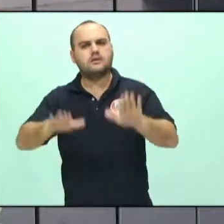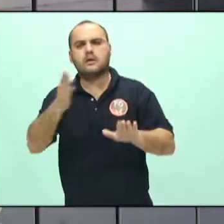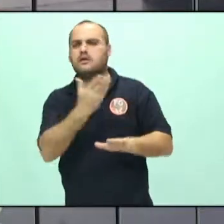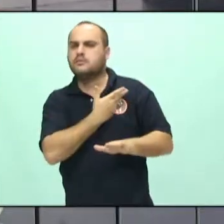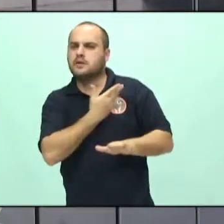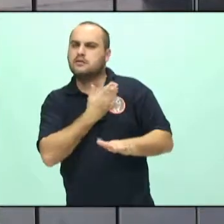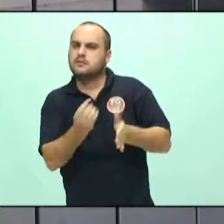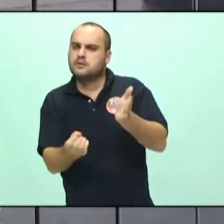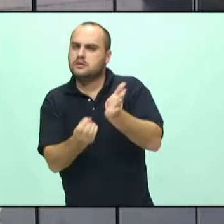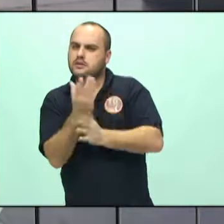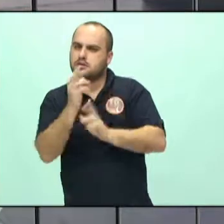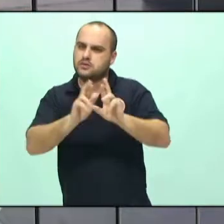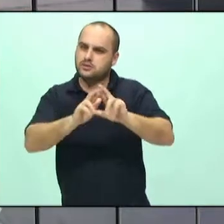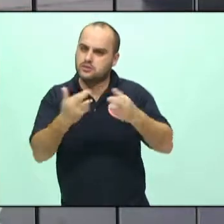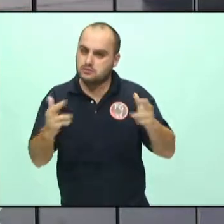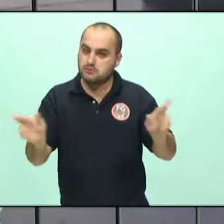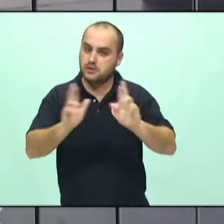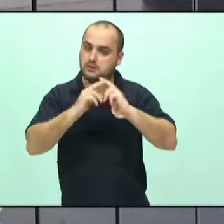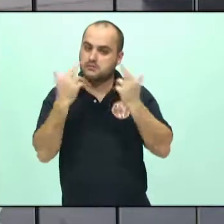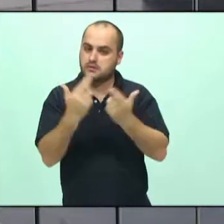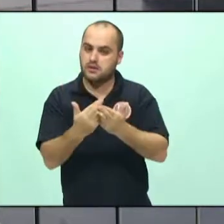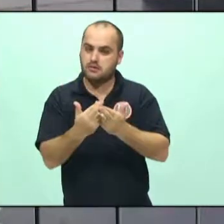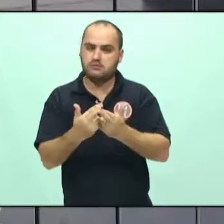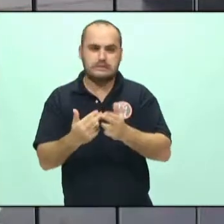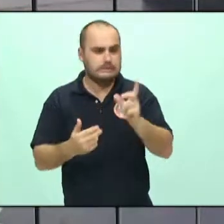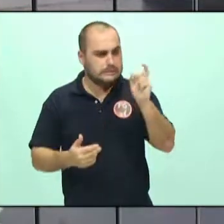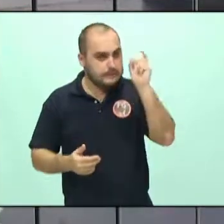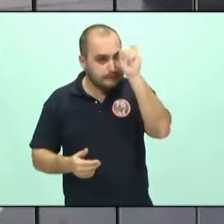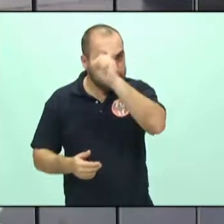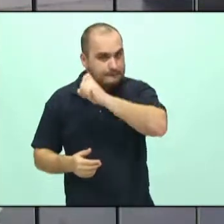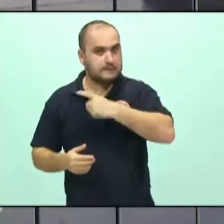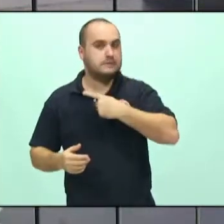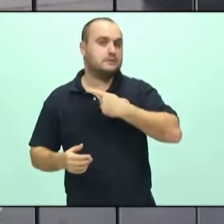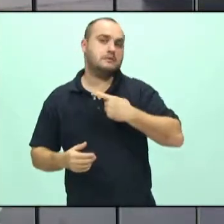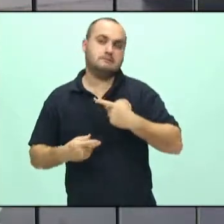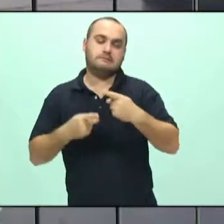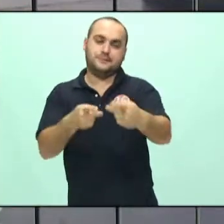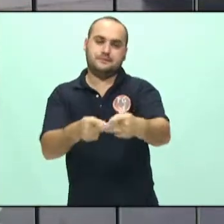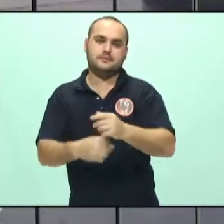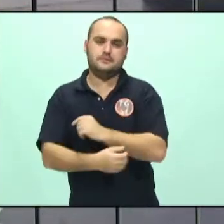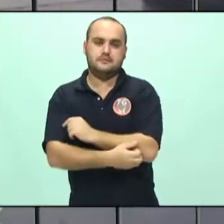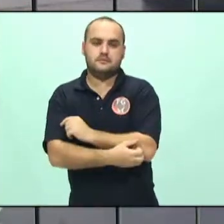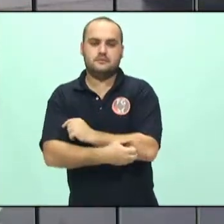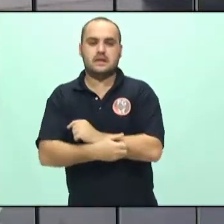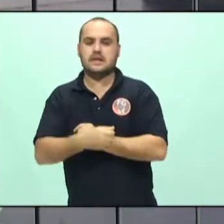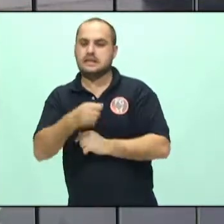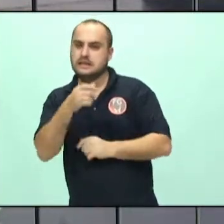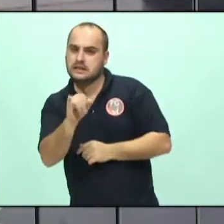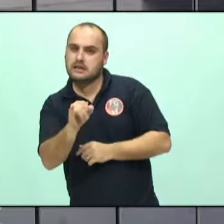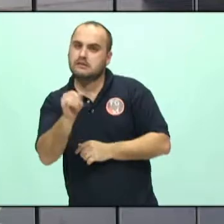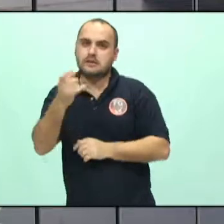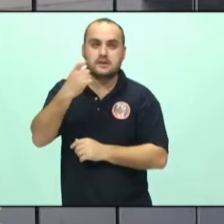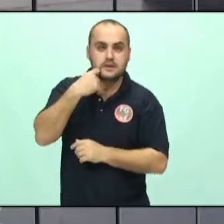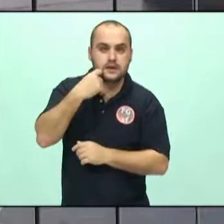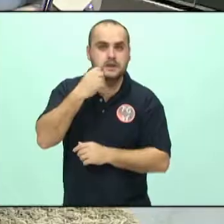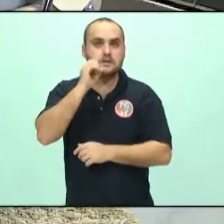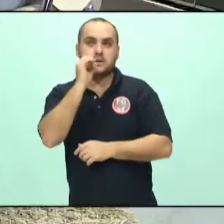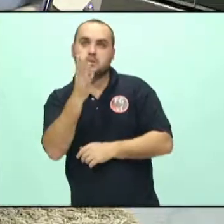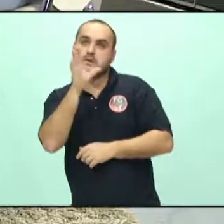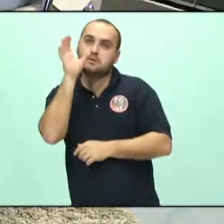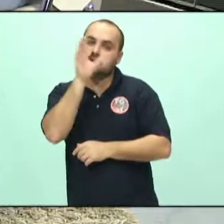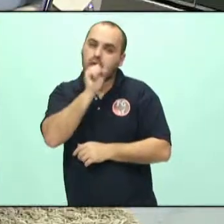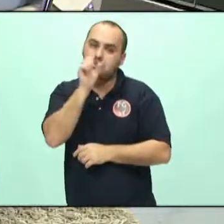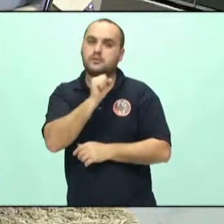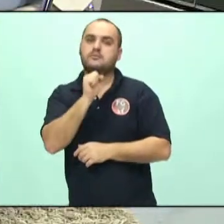churrasquinho, eu convido para uma reunião à noite, coisa e tal, dificilmente eles me veem lá. Se não for numa sexta-feira ou num sábado, que daí não precisa fazer